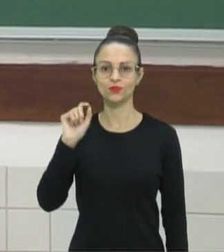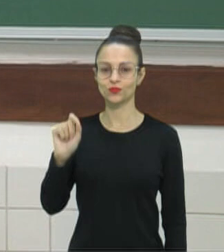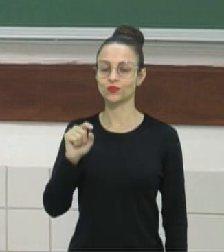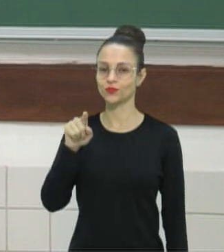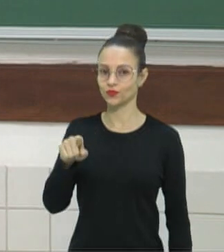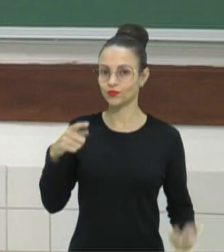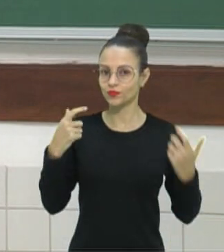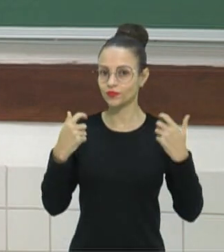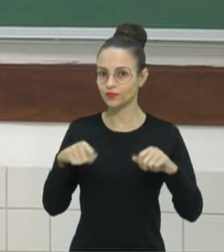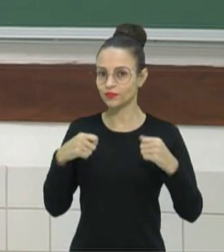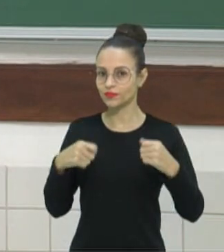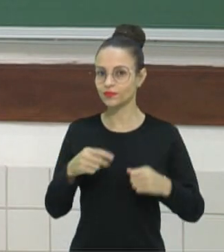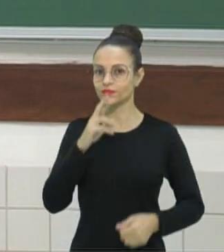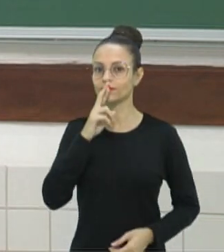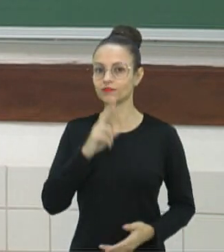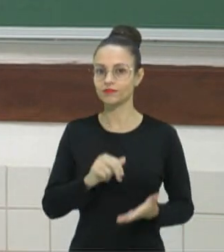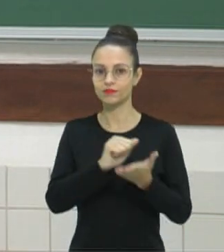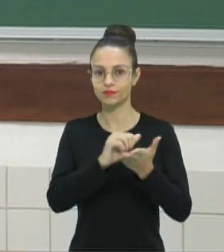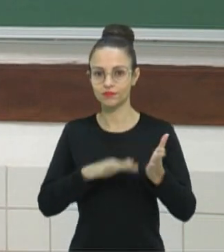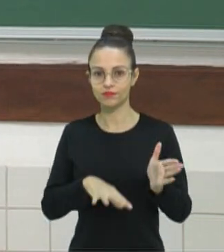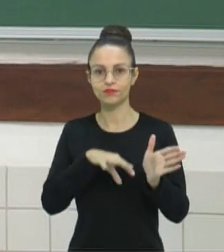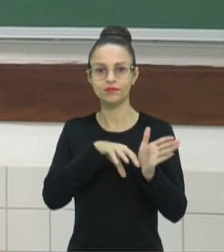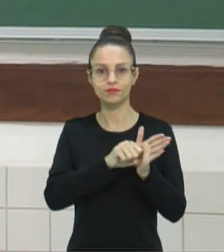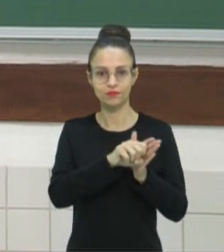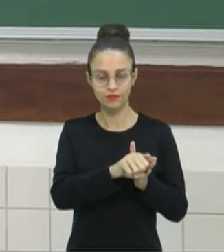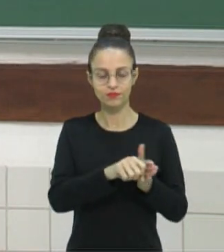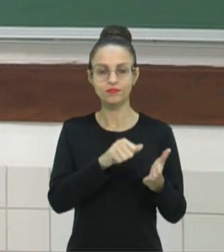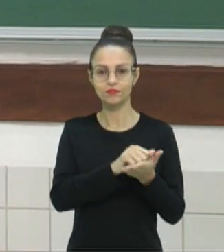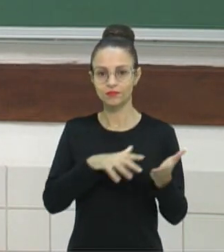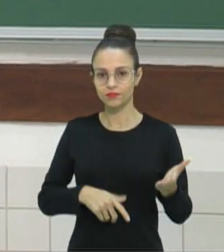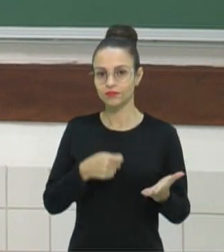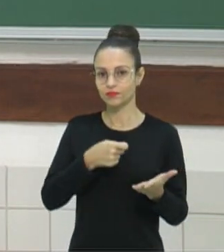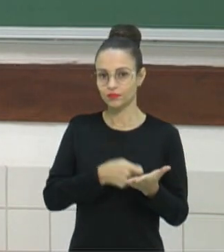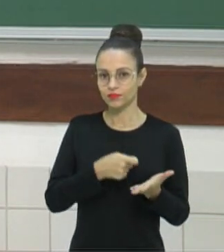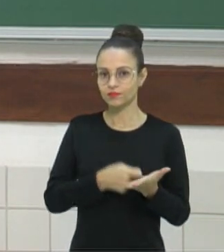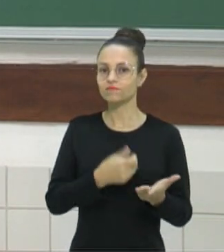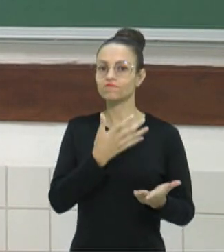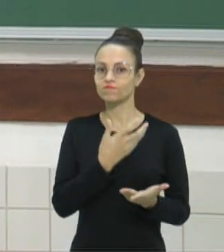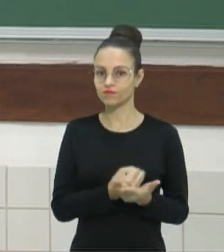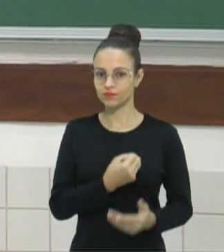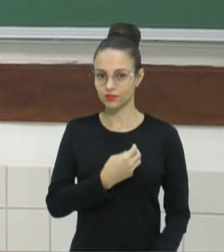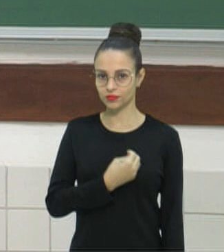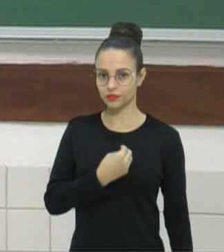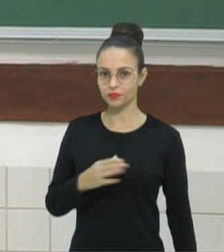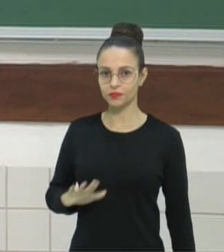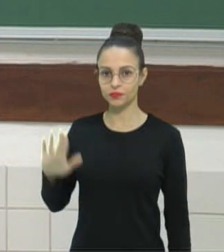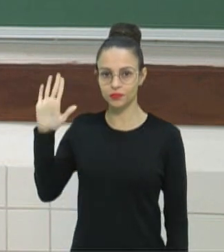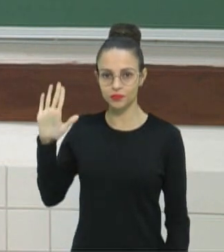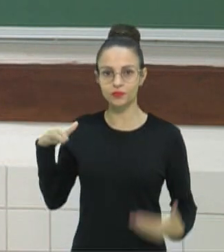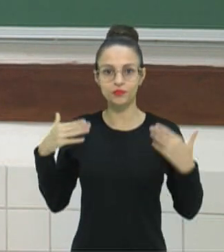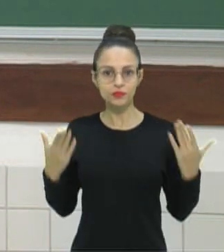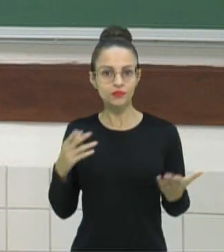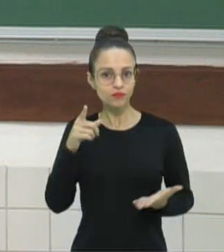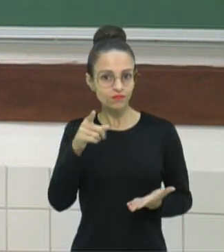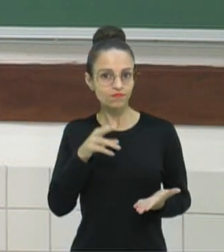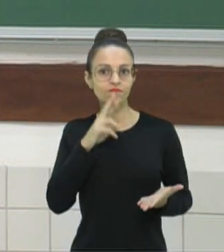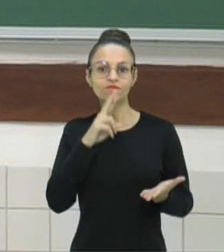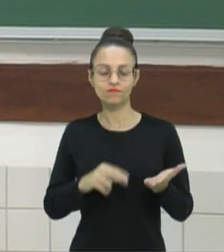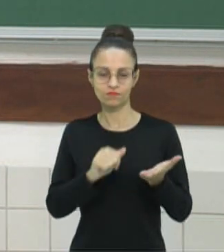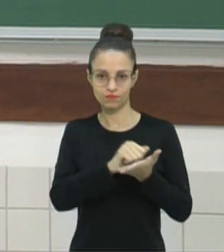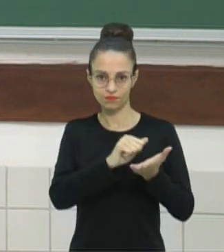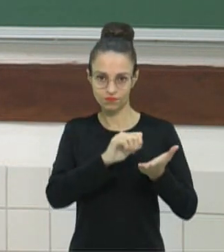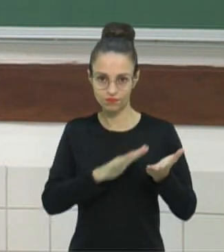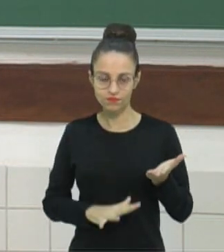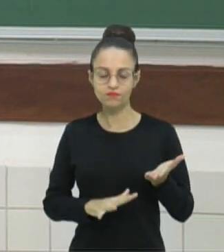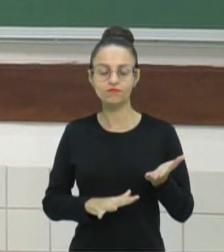de fazer as suas atividades do class, né? São atividades obrigatórias que valem a sua frequência, né? Então, fazendo suas atividades, né? Muito